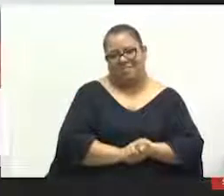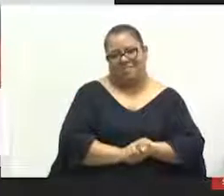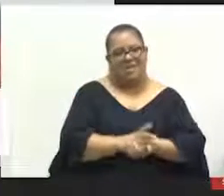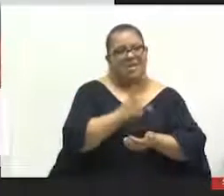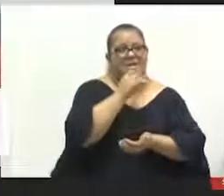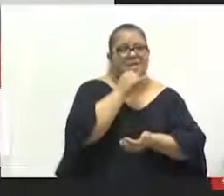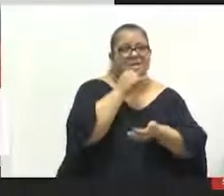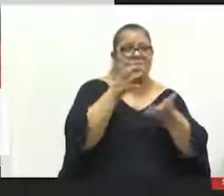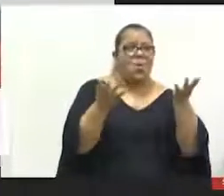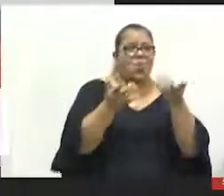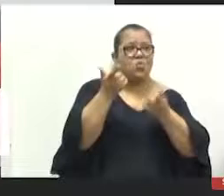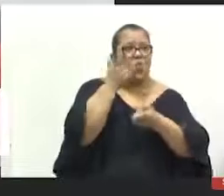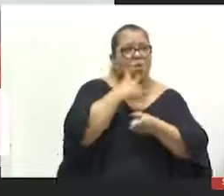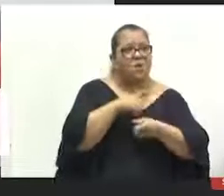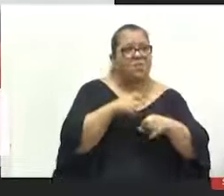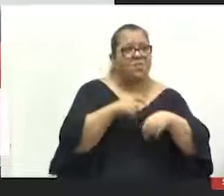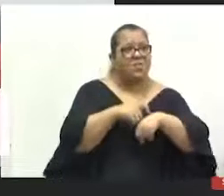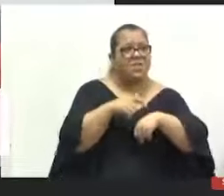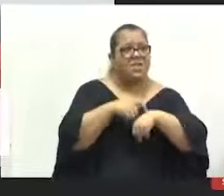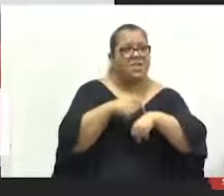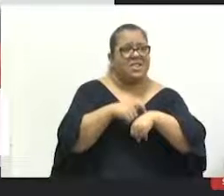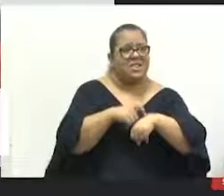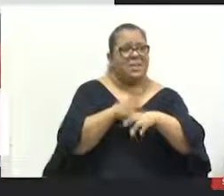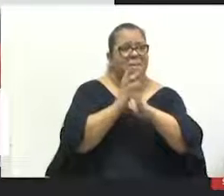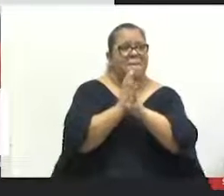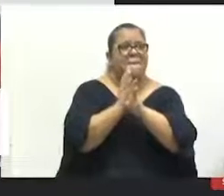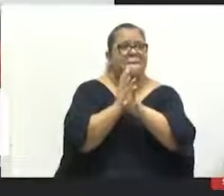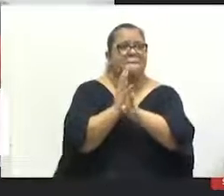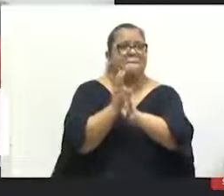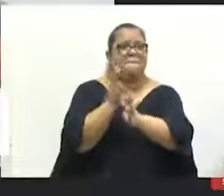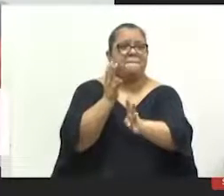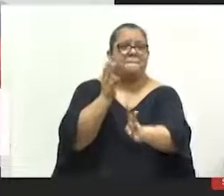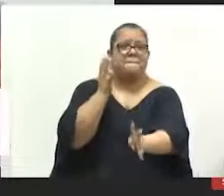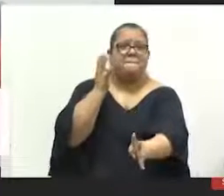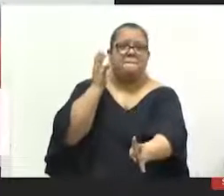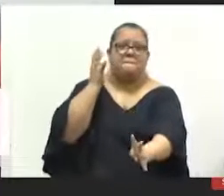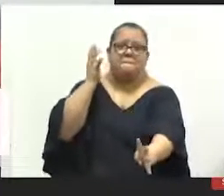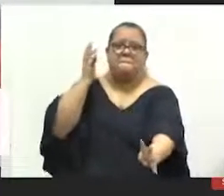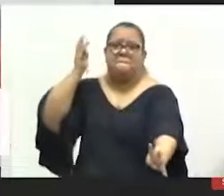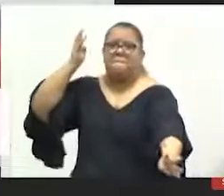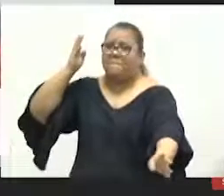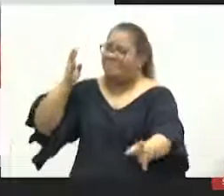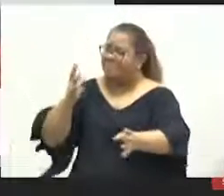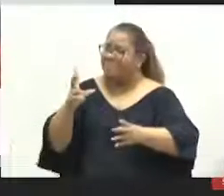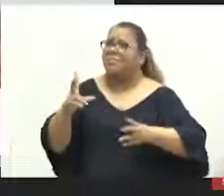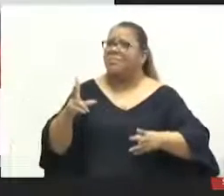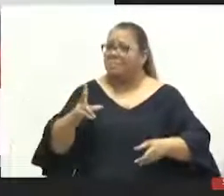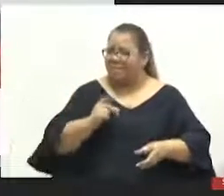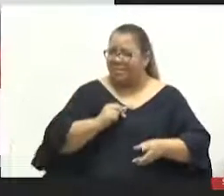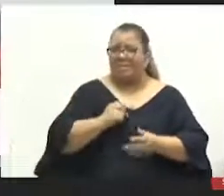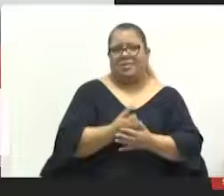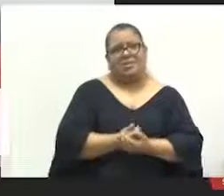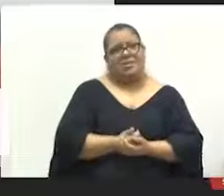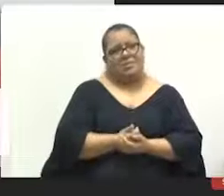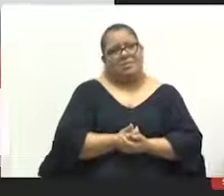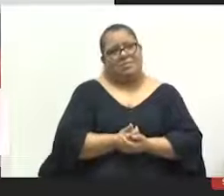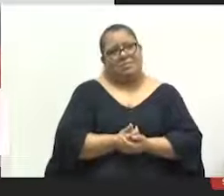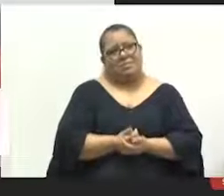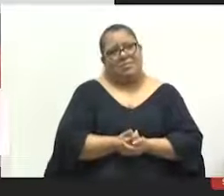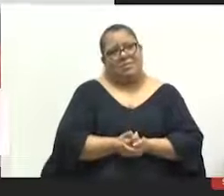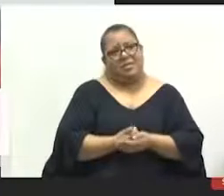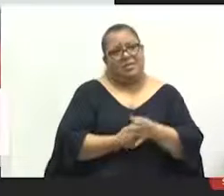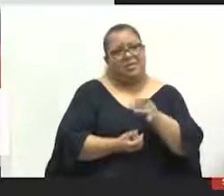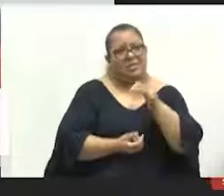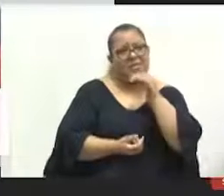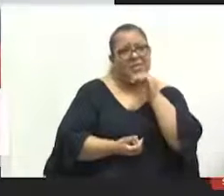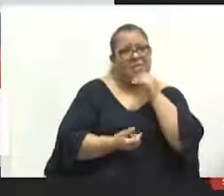exemplo, a gente conseguiu, depois de um tempo aí, com uma fila enorme de mamografia, nós conseguimos mais de 100 mamografias agora. Você